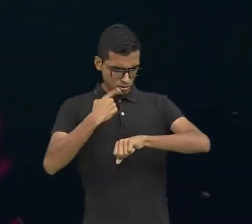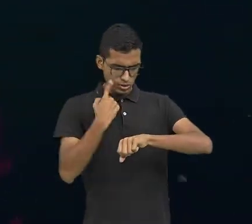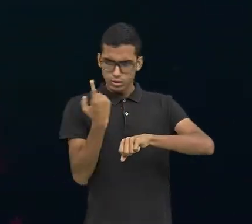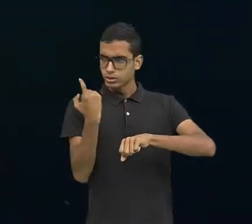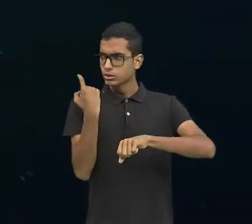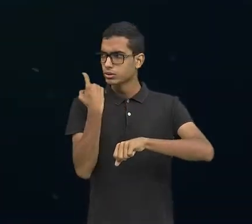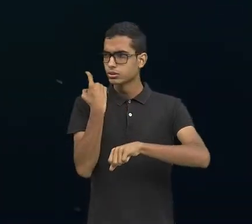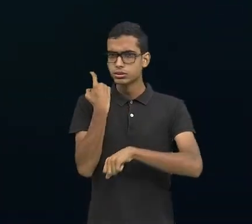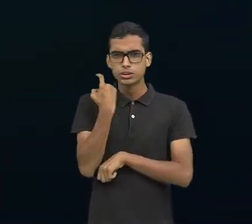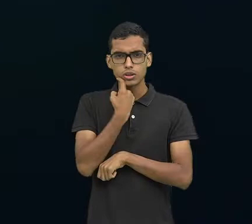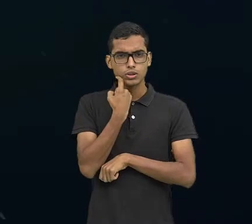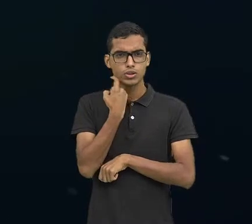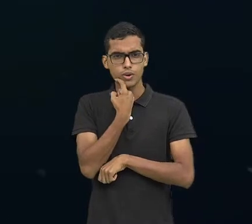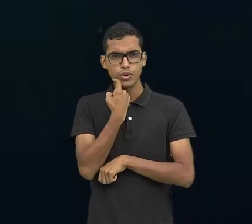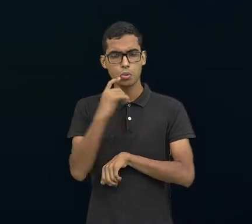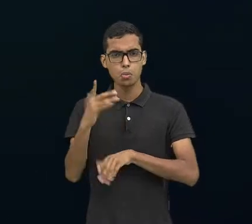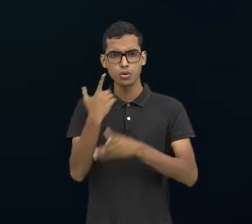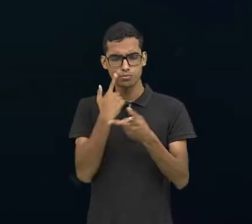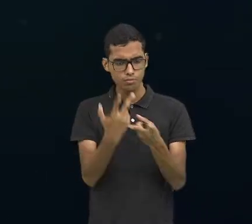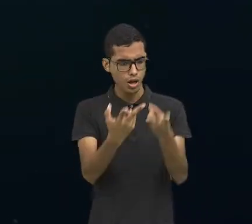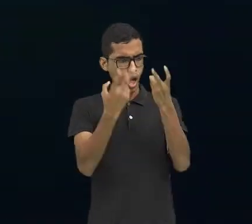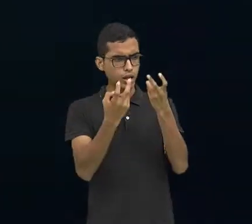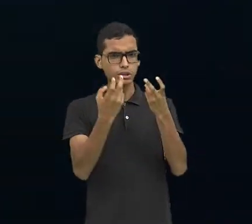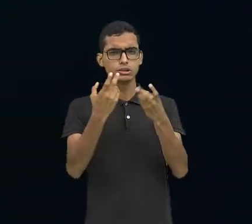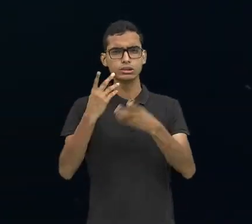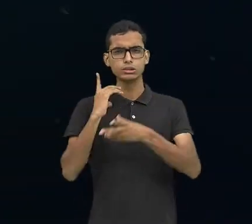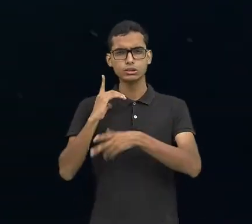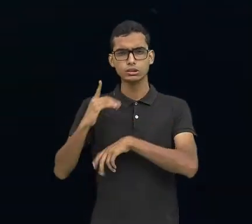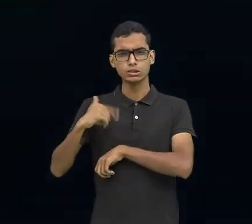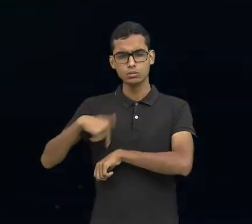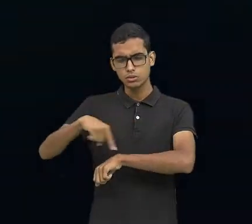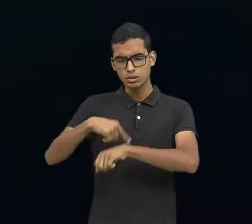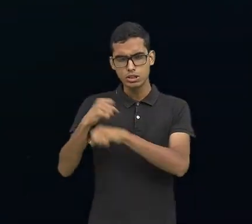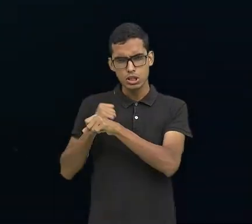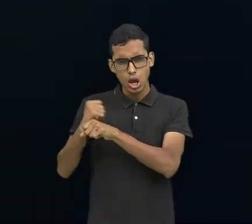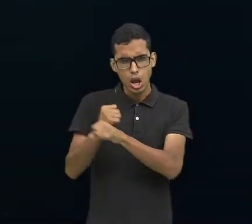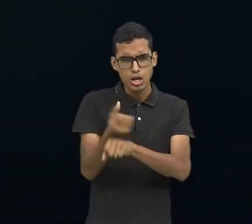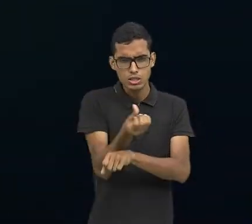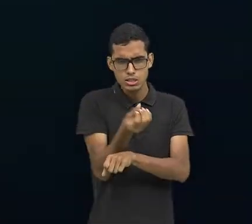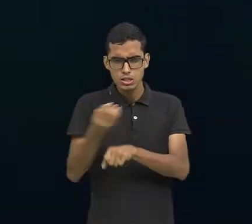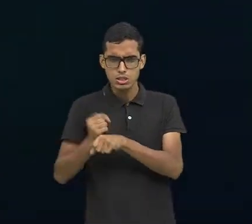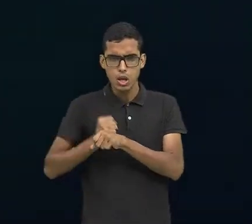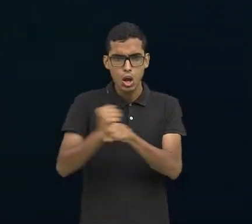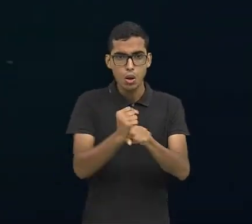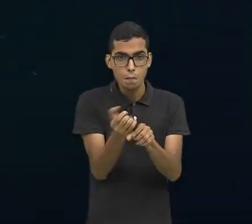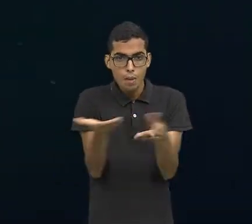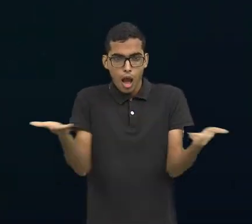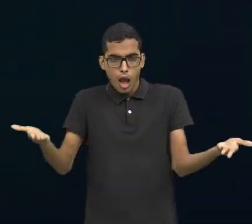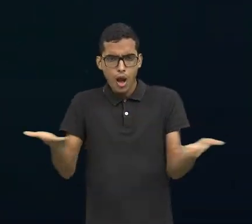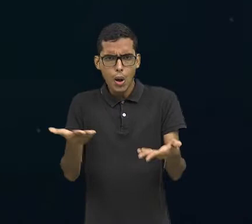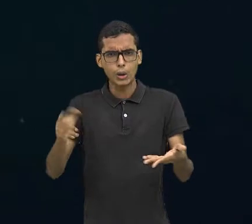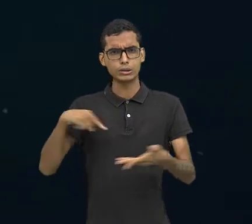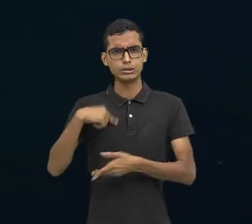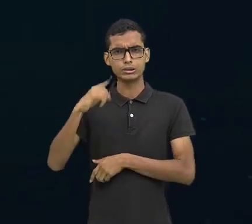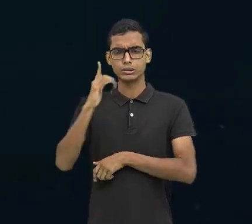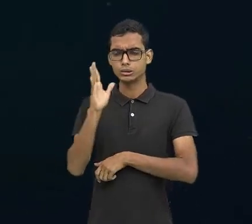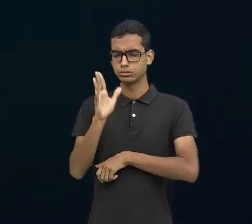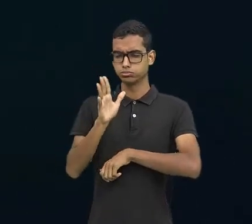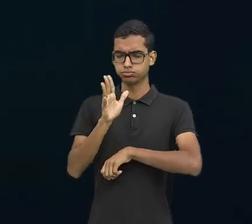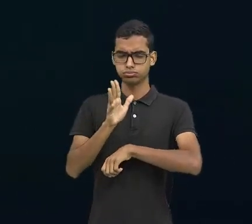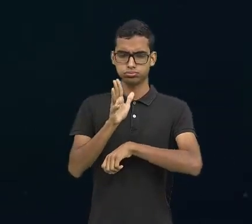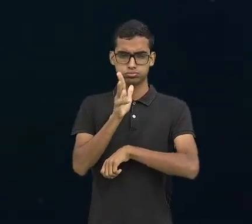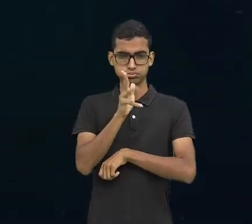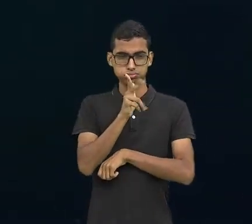sexta-feira. Quando se vê, passaram 60 anos. Agora é tarde demais para